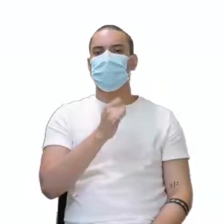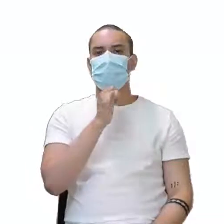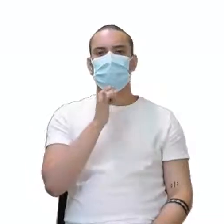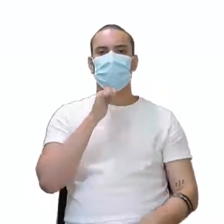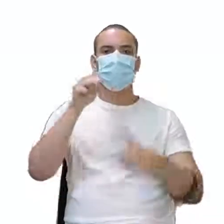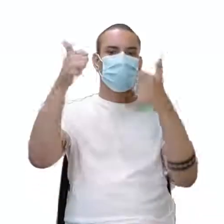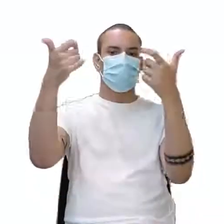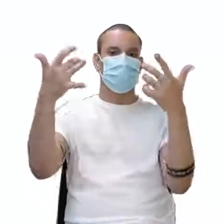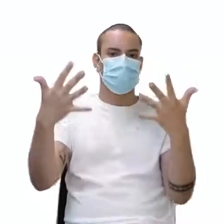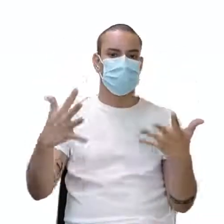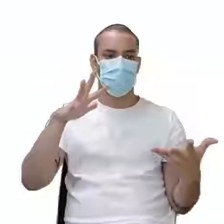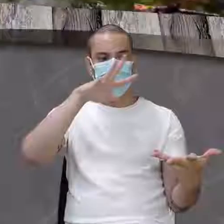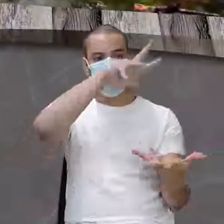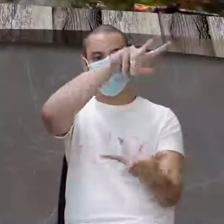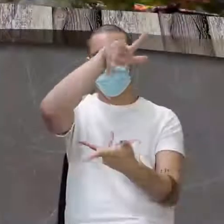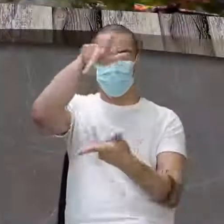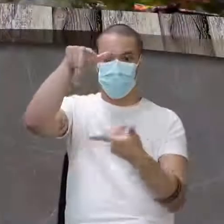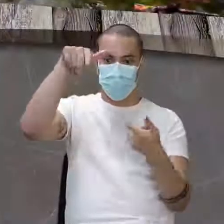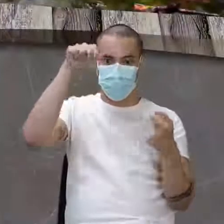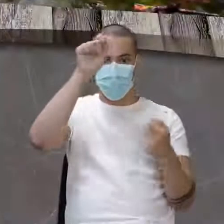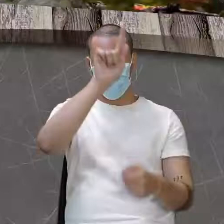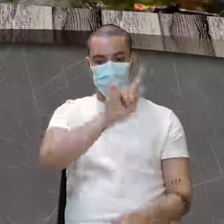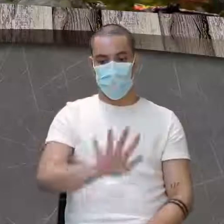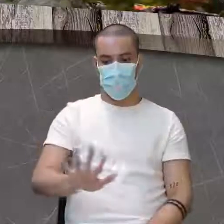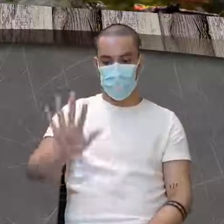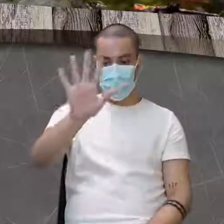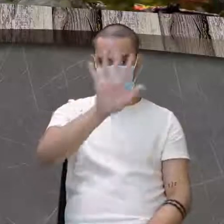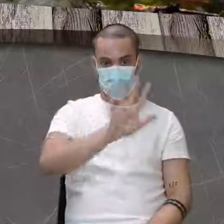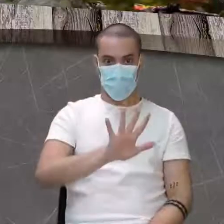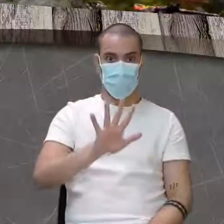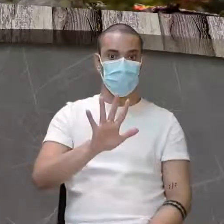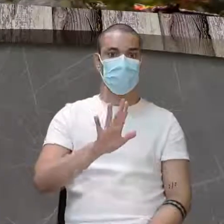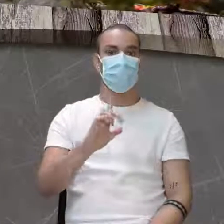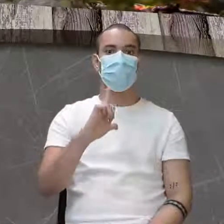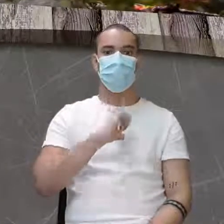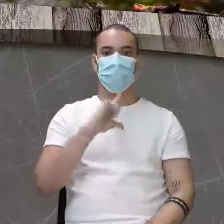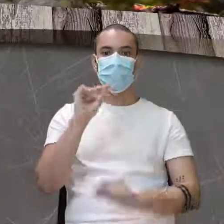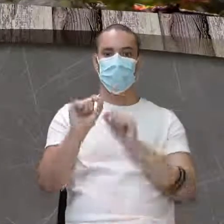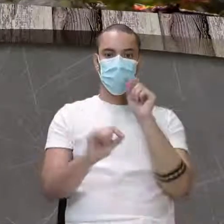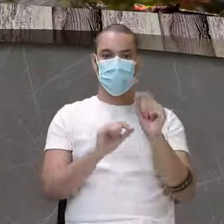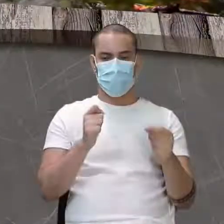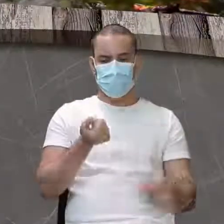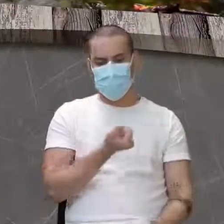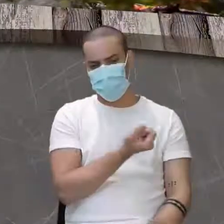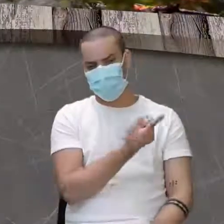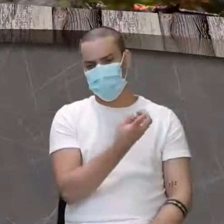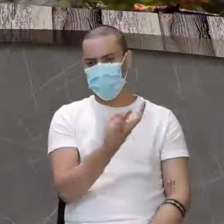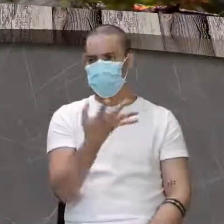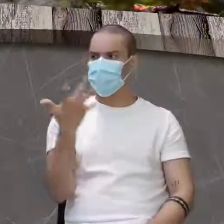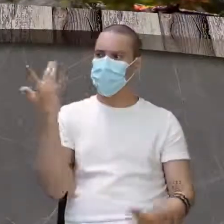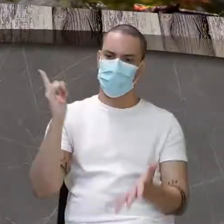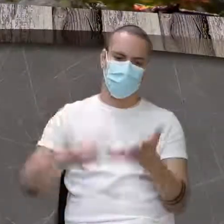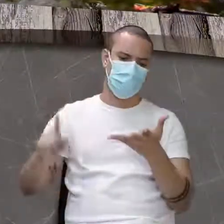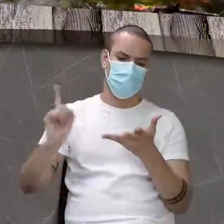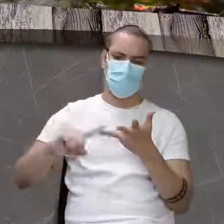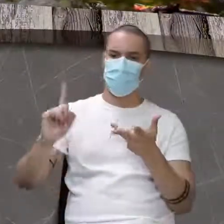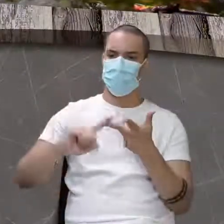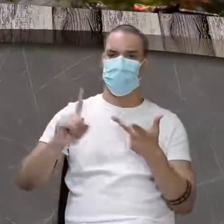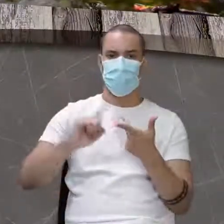em relação ao globo terrestre, a gente tem uma grande quantidade de